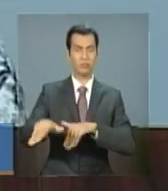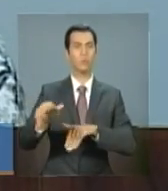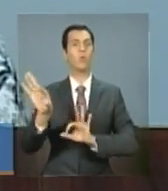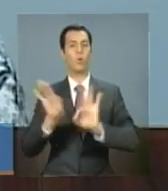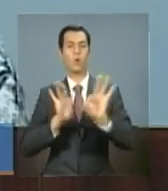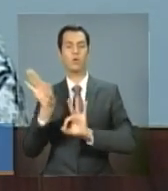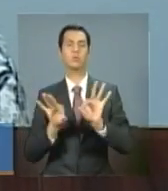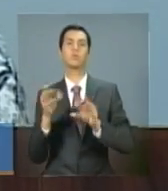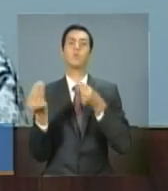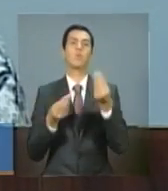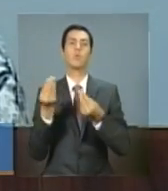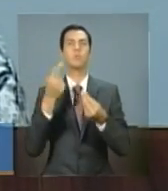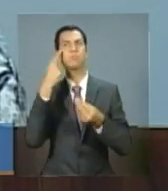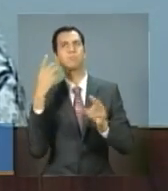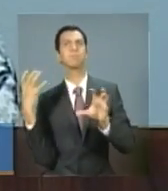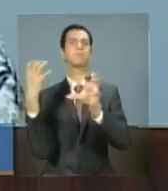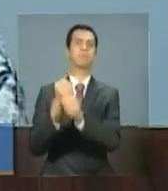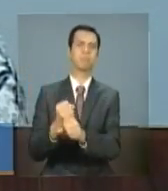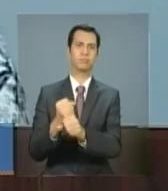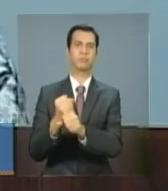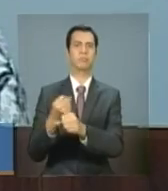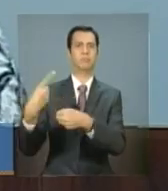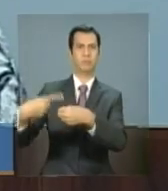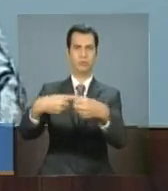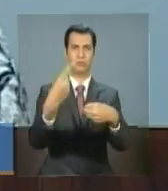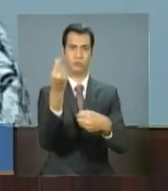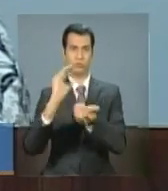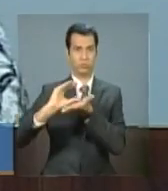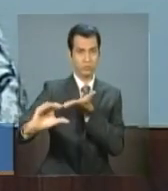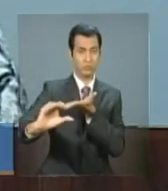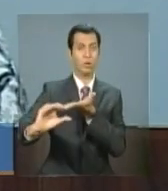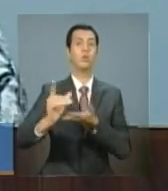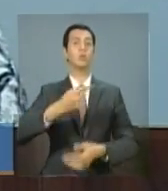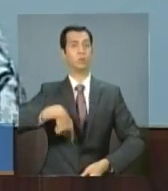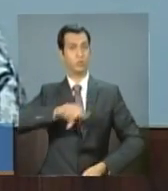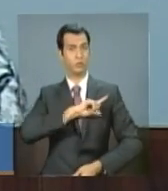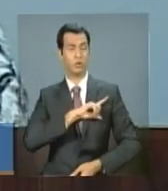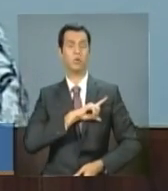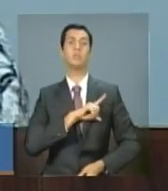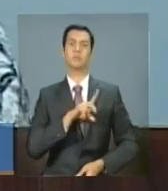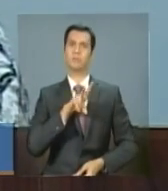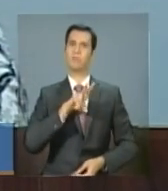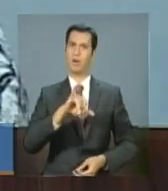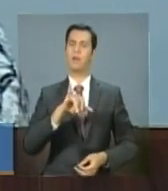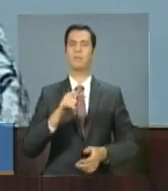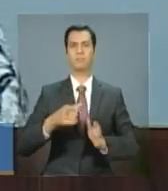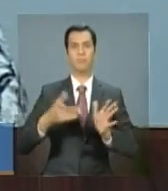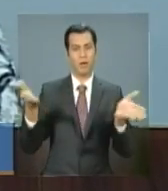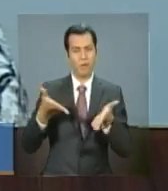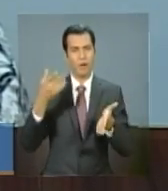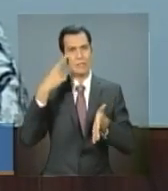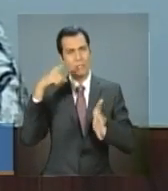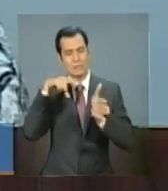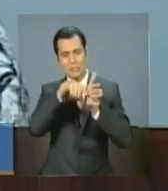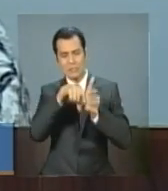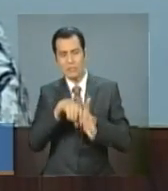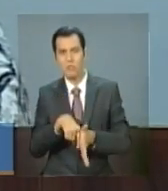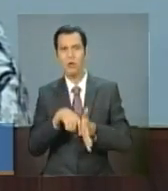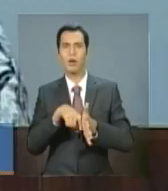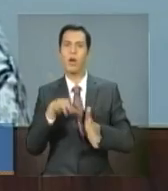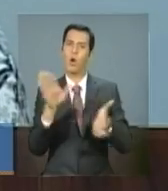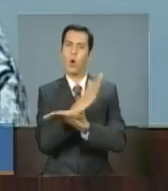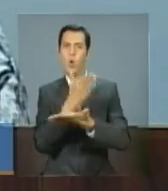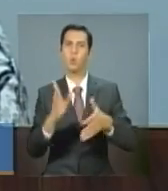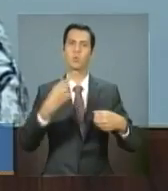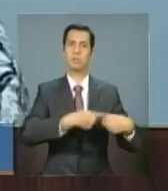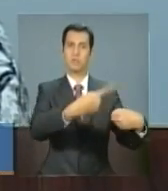transferência do Bolsa Família para cada um dos municípios está sendo revisado. Alguns municípios que, teoricamente, não teriam